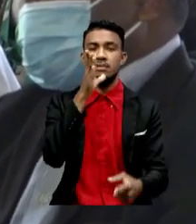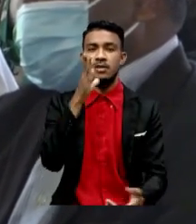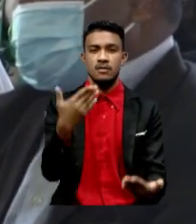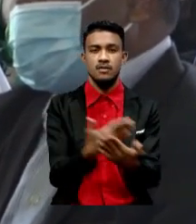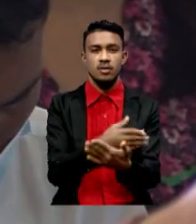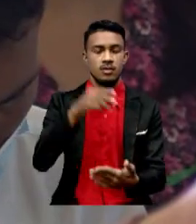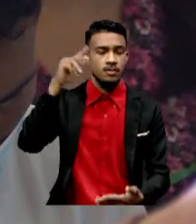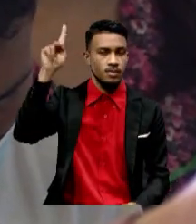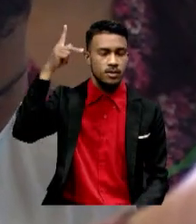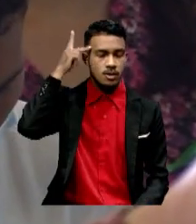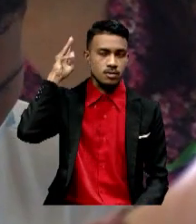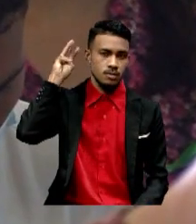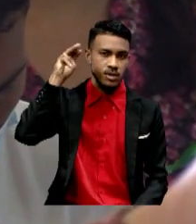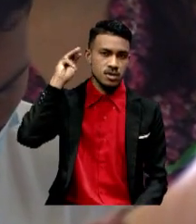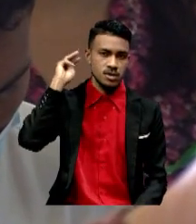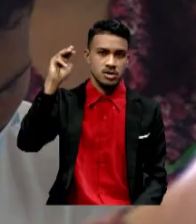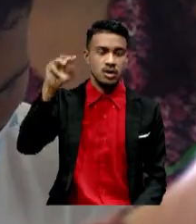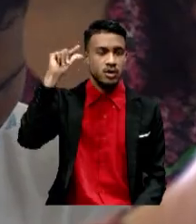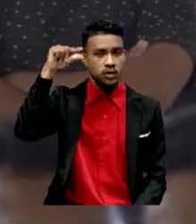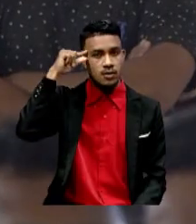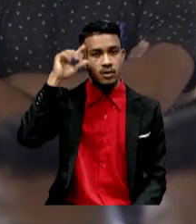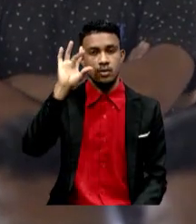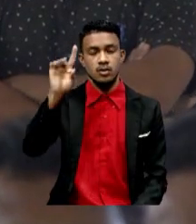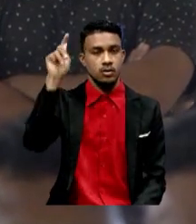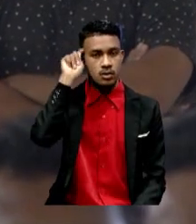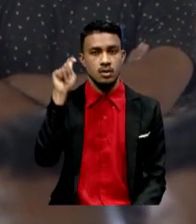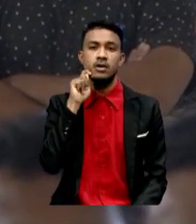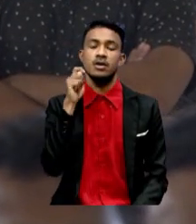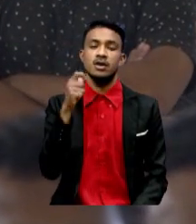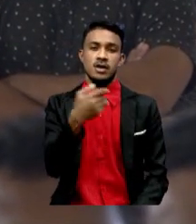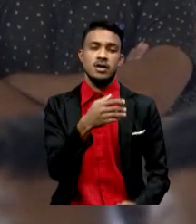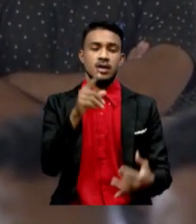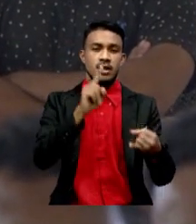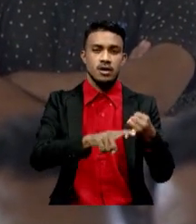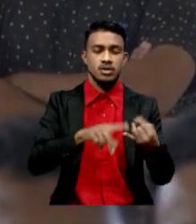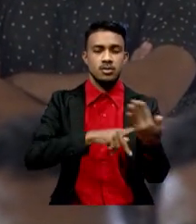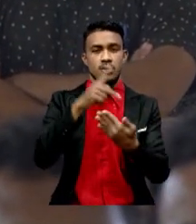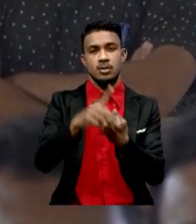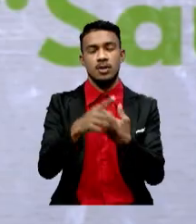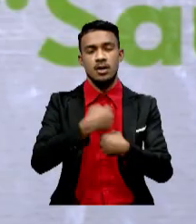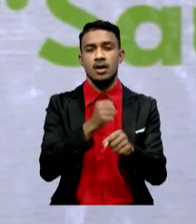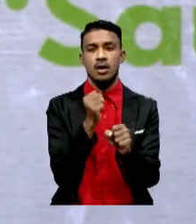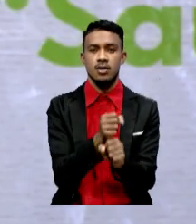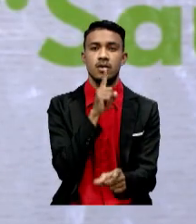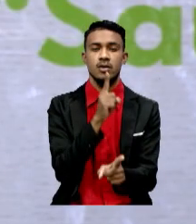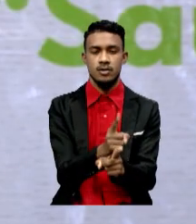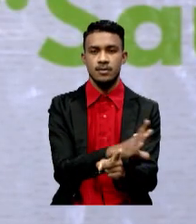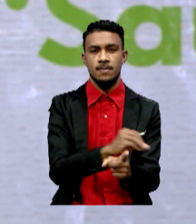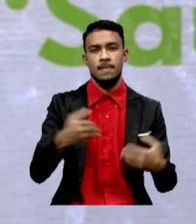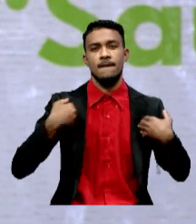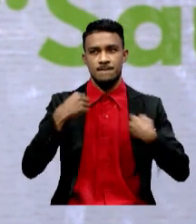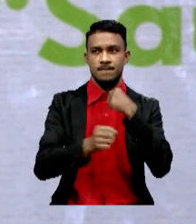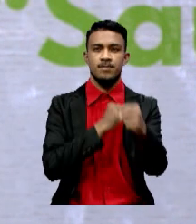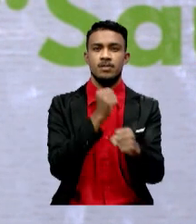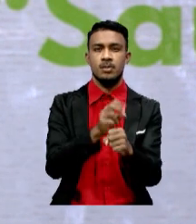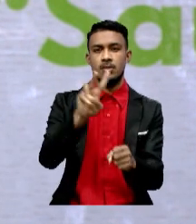Ministro, oitavo Governo Konstitusional Taur Matanruak, no ikus mai programa ne realiza duni. Ia 2019,